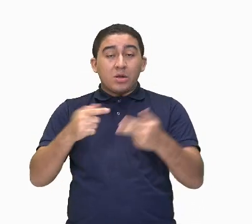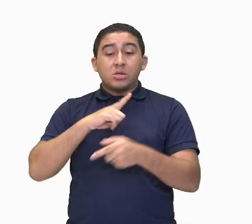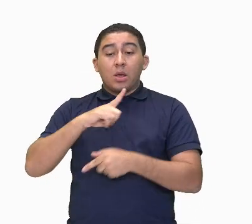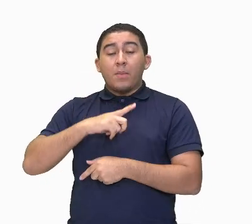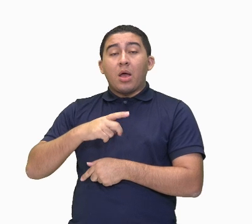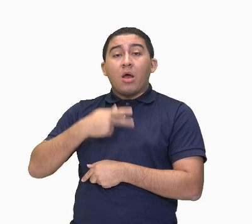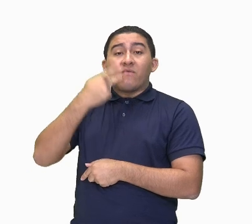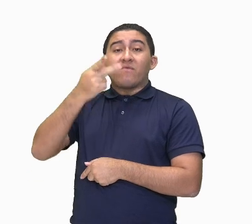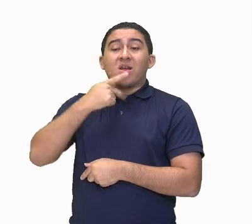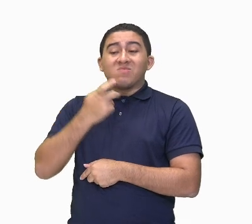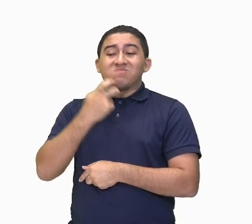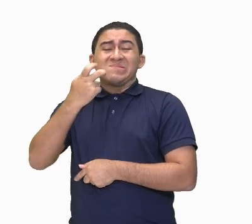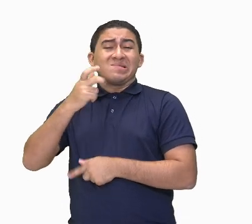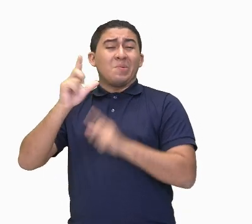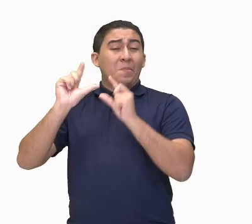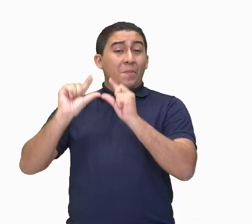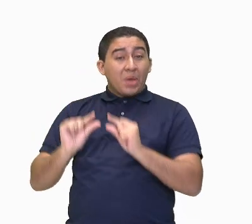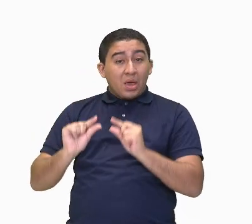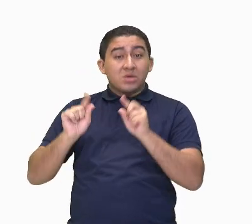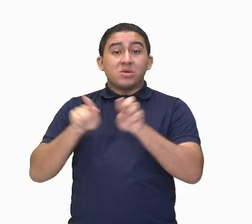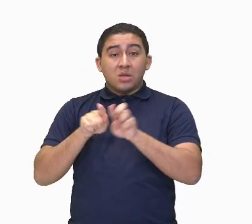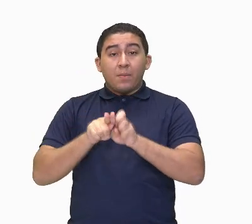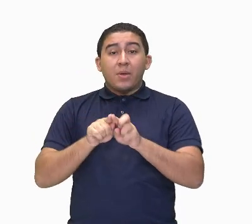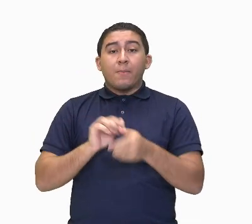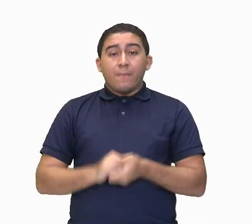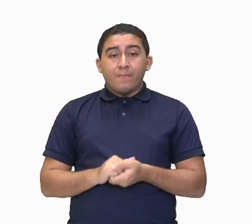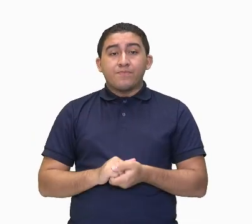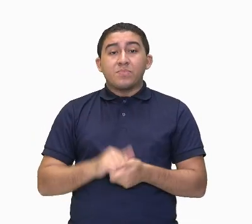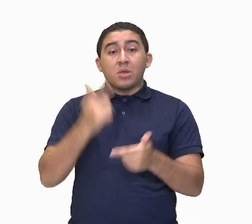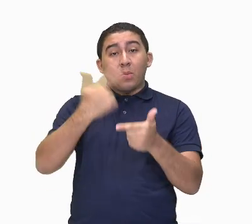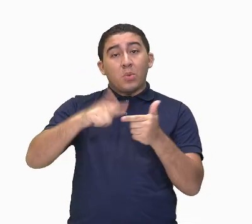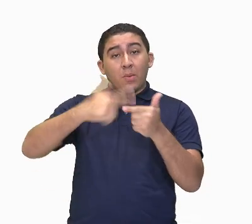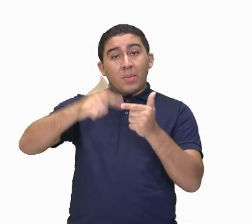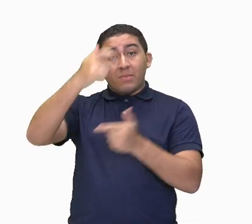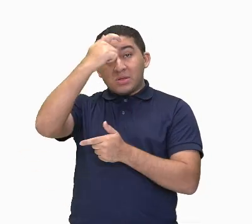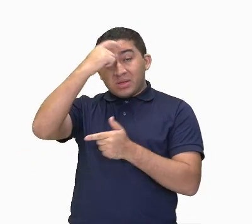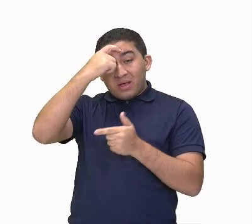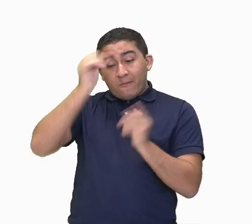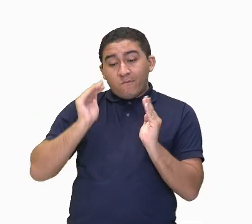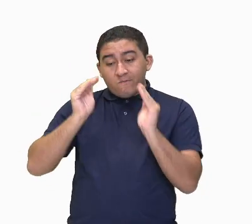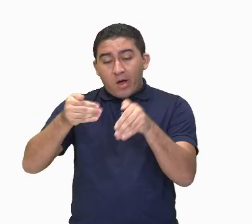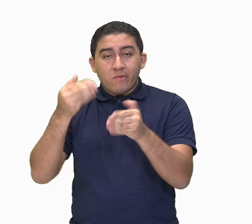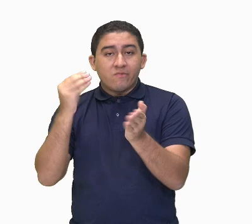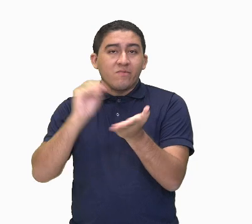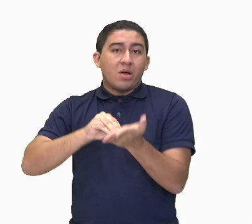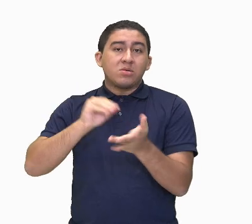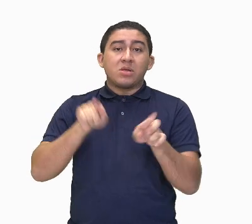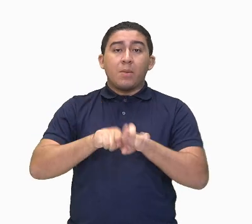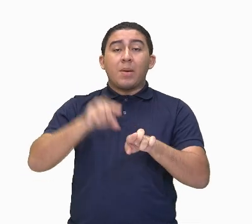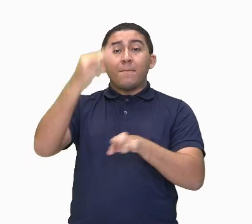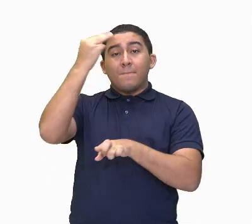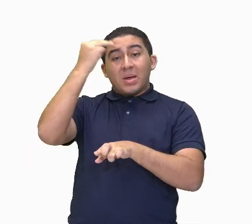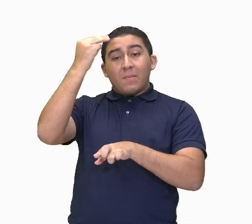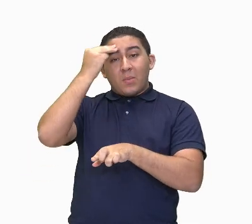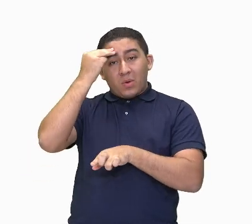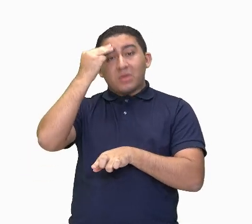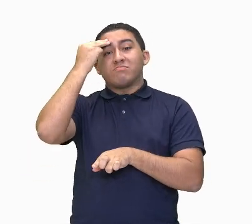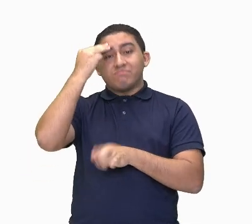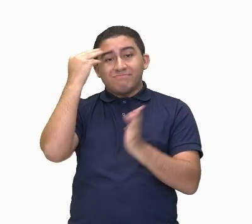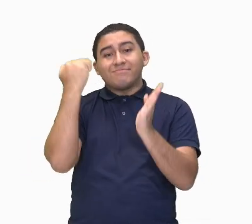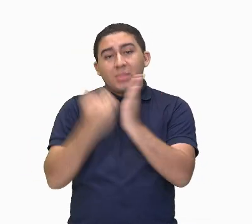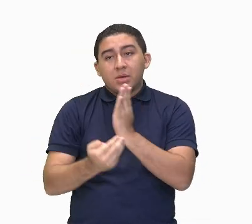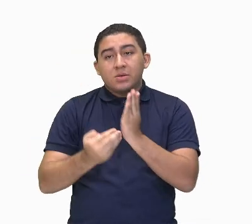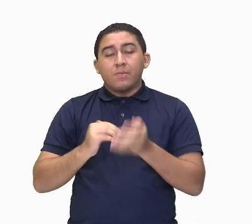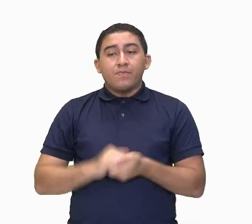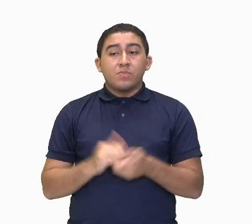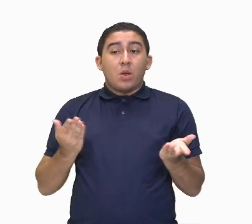na deglutição. Problemas cognitivos, dificuldade de concentração e memória em estágios avançados. Agora a gente